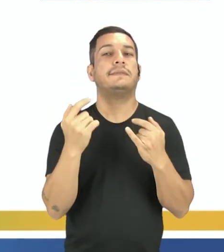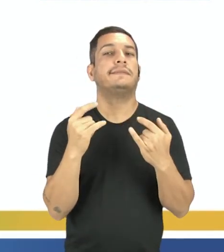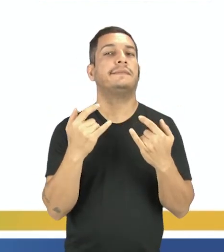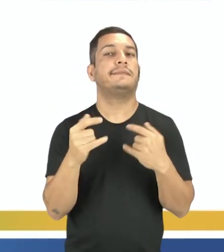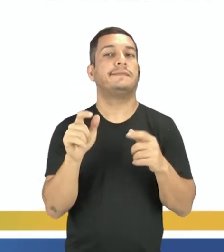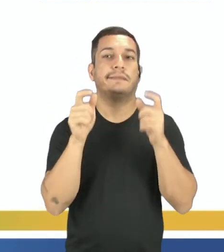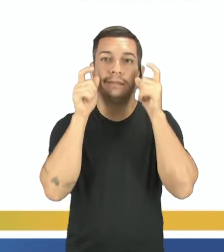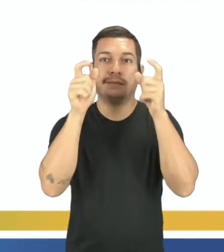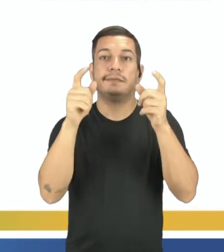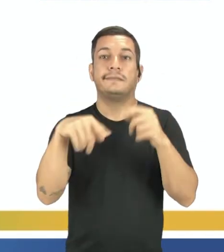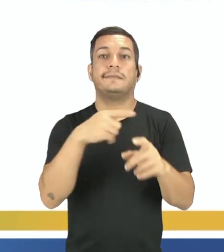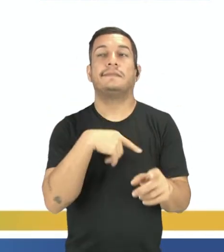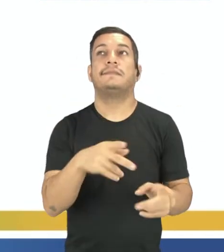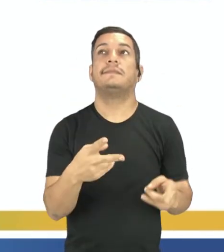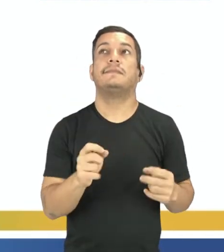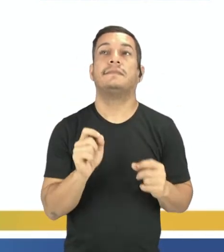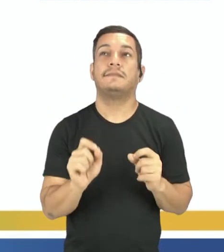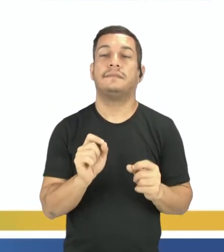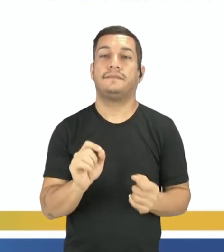vocês observam aí?